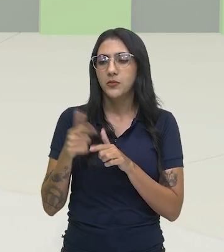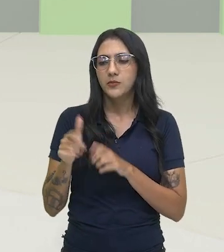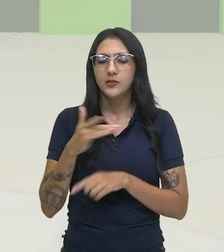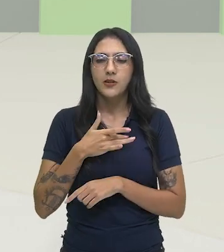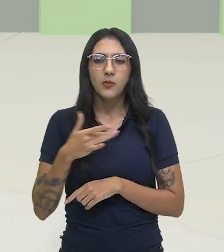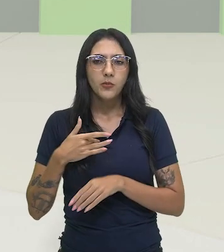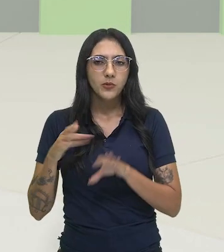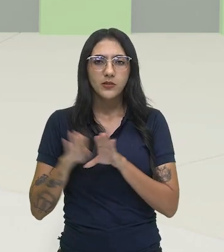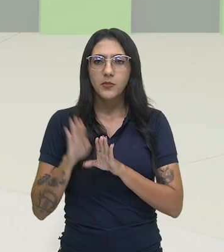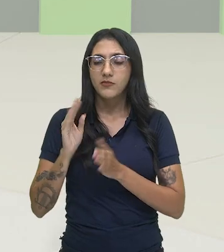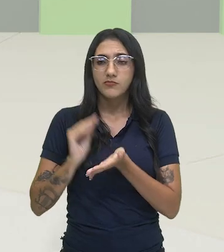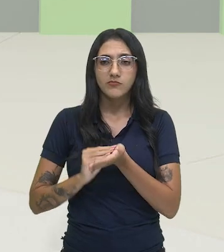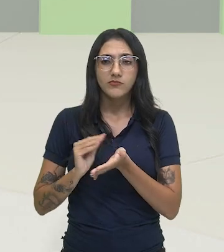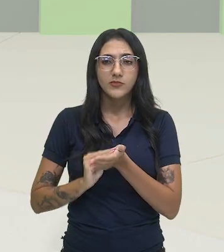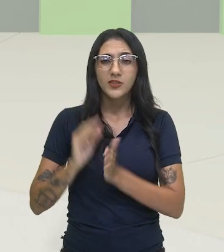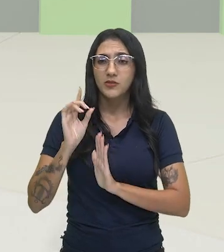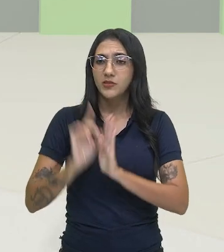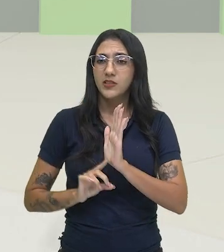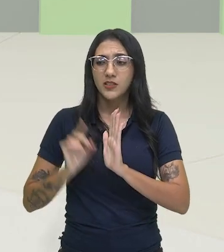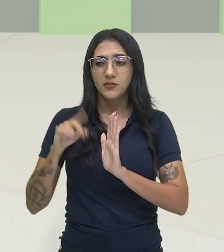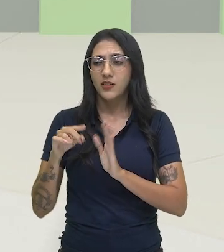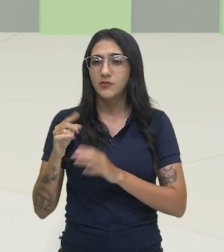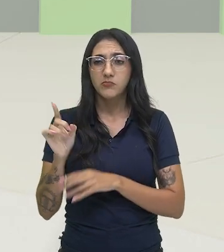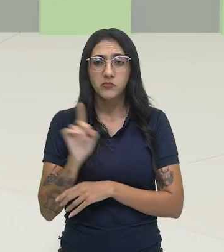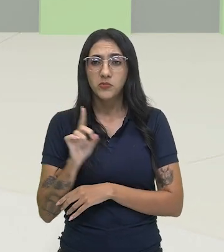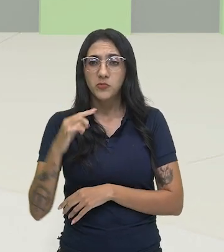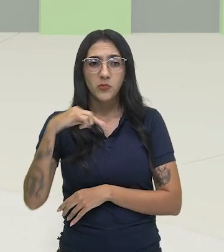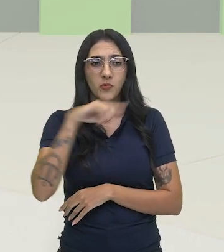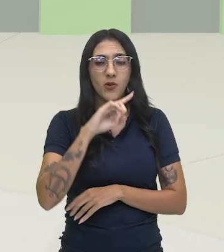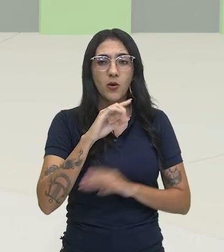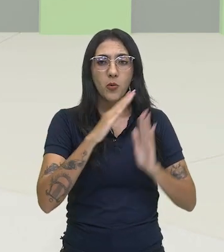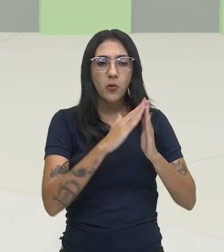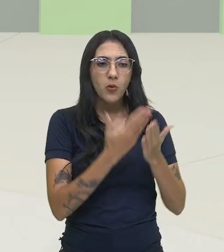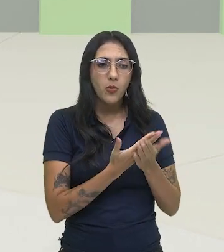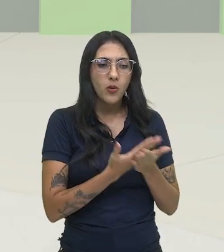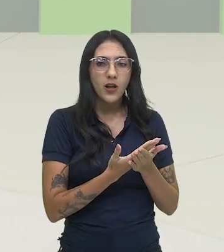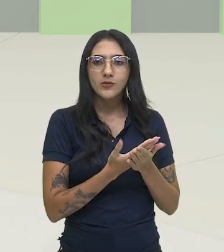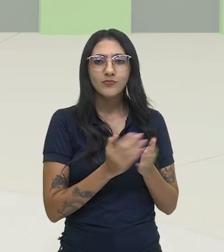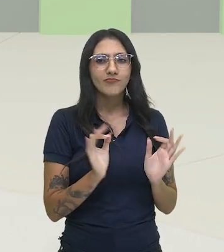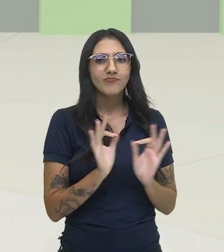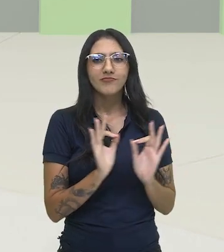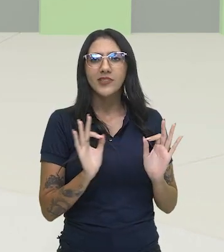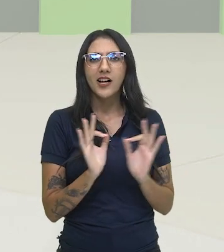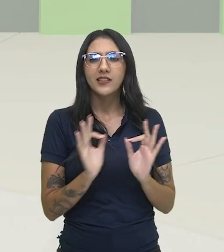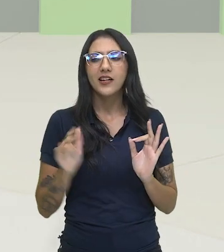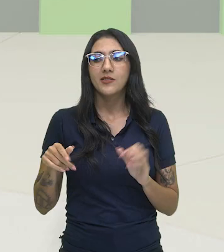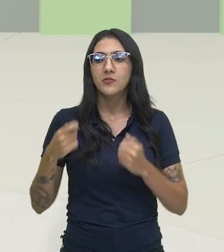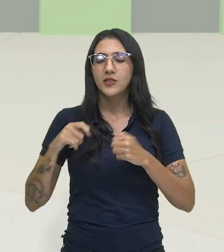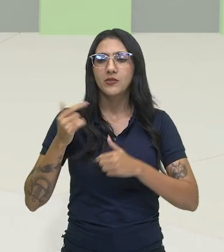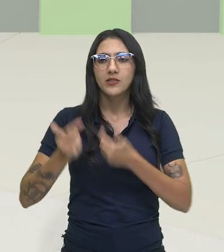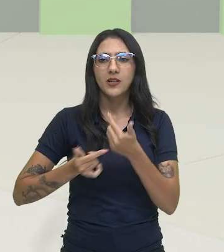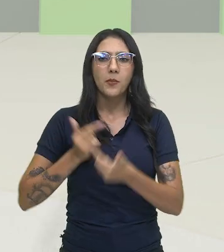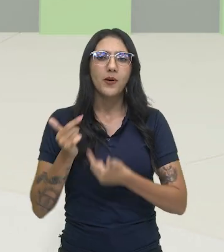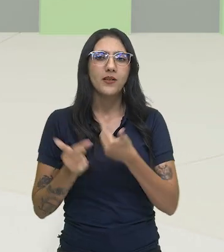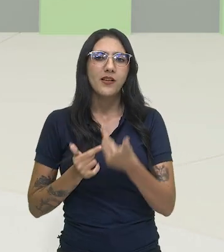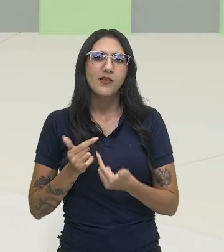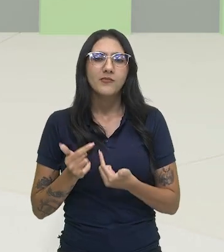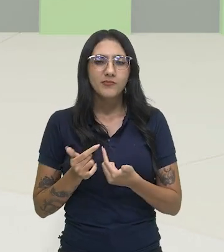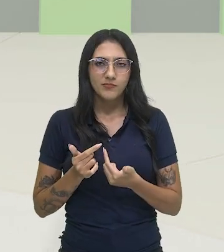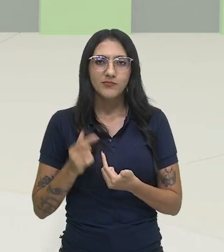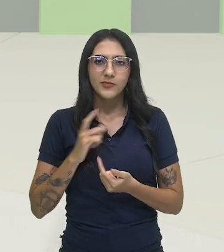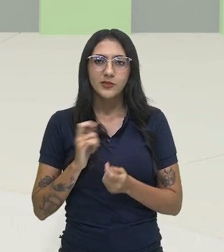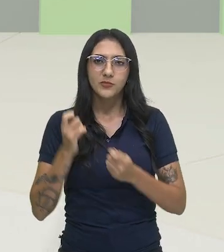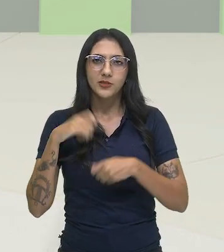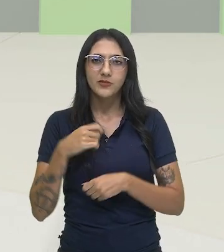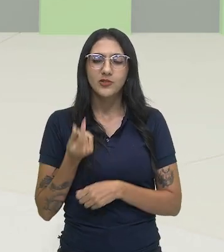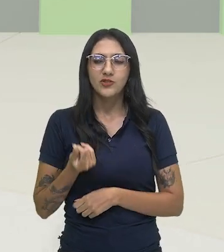direitos. Elas não vão à escola, né, porque elas precisam ajudar os pais, é uma forma de, uma renda que eles têm, né,